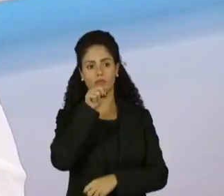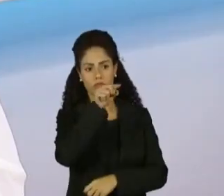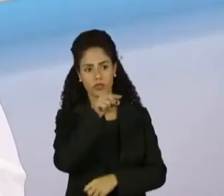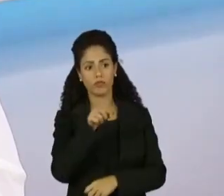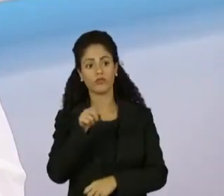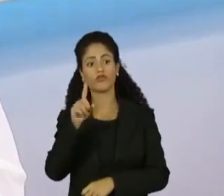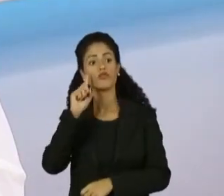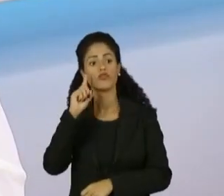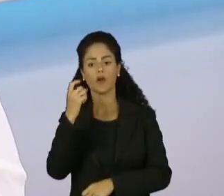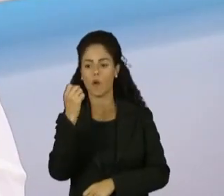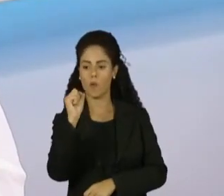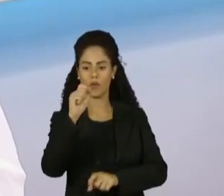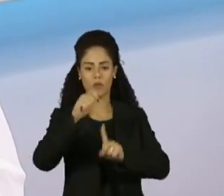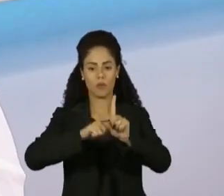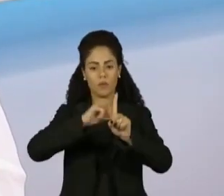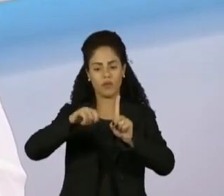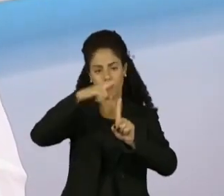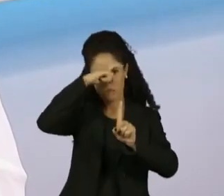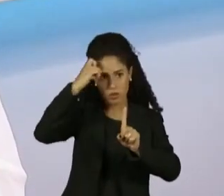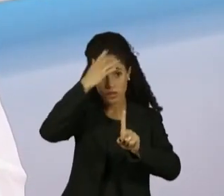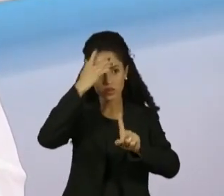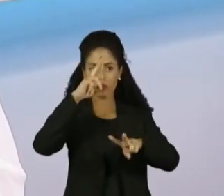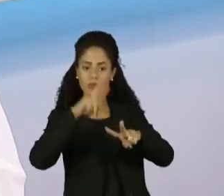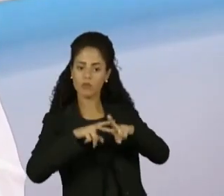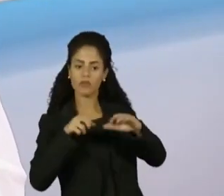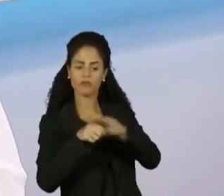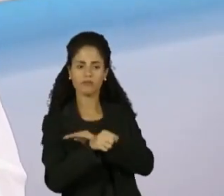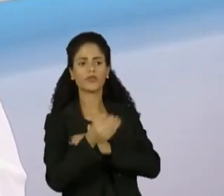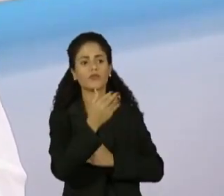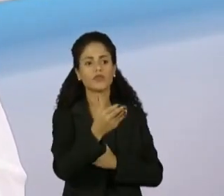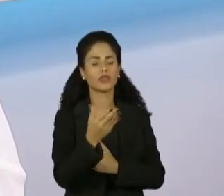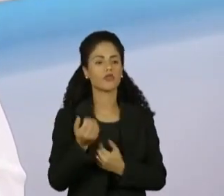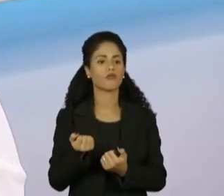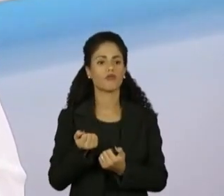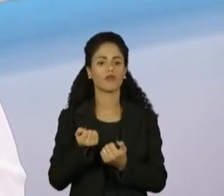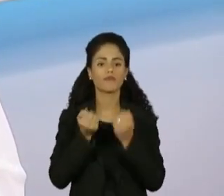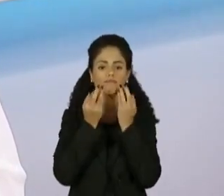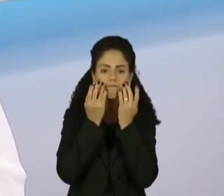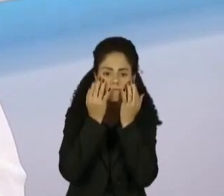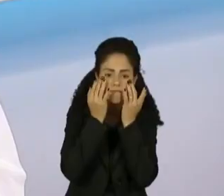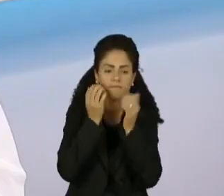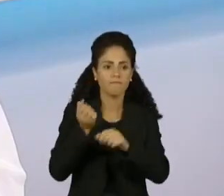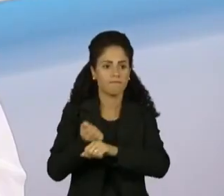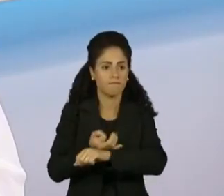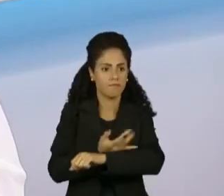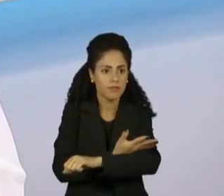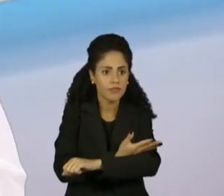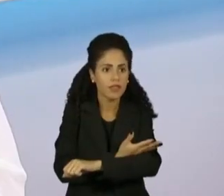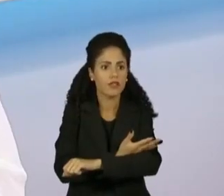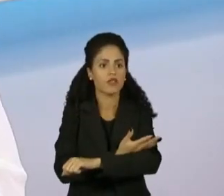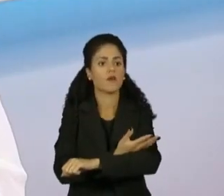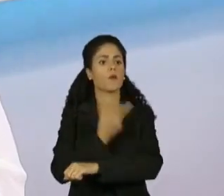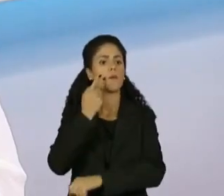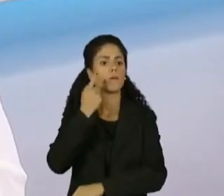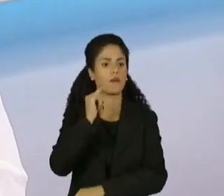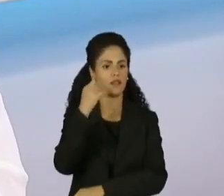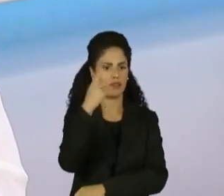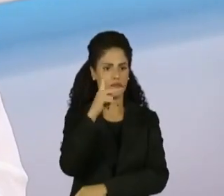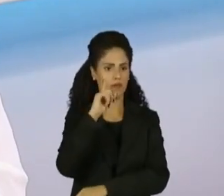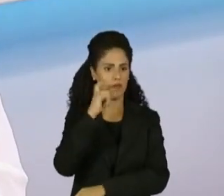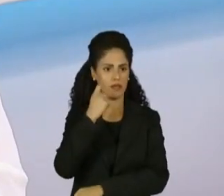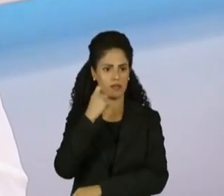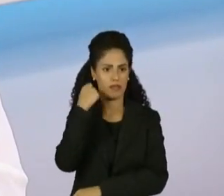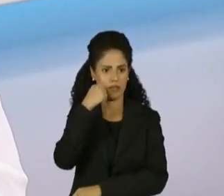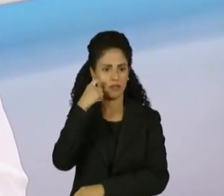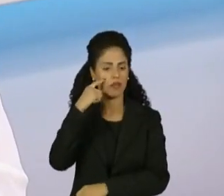do 8 de janeiro, dos presos do 8 de janeiro, o senhor se emocionou e foi consolado pelo seu pai, que é senador também. Queria saber por